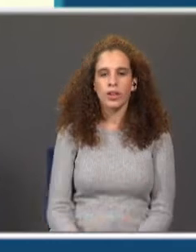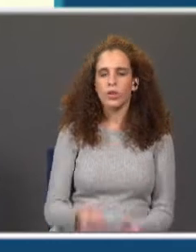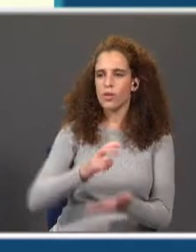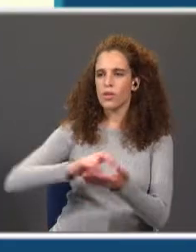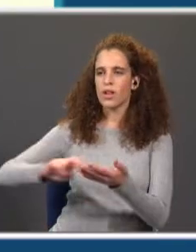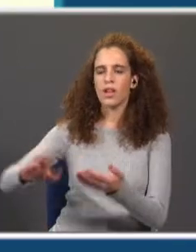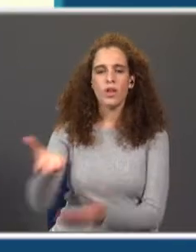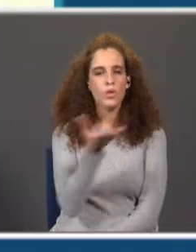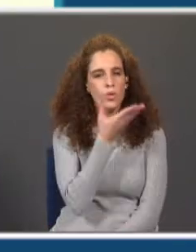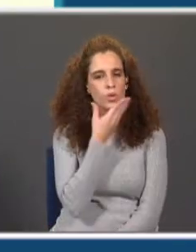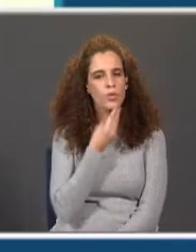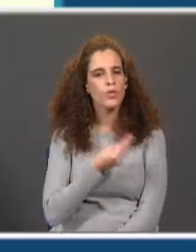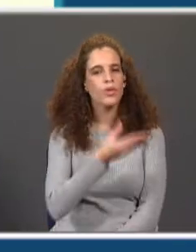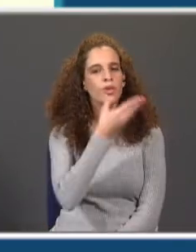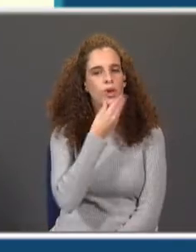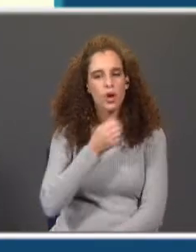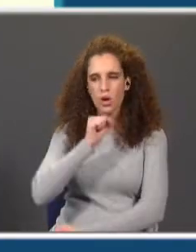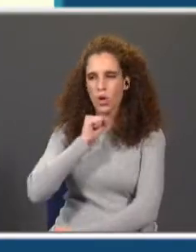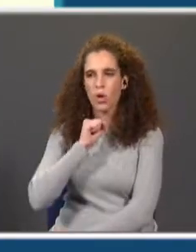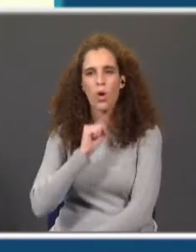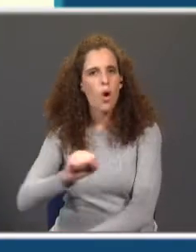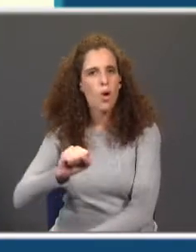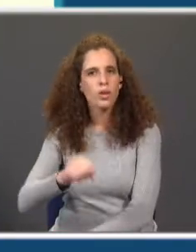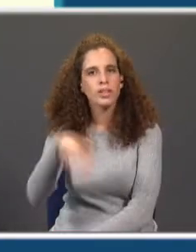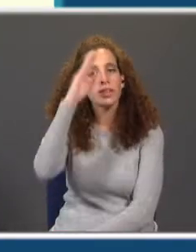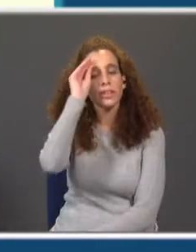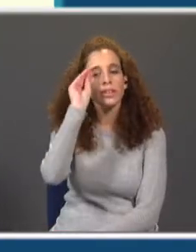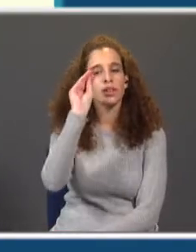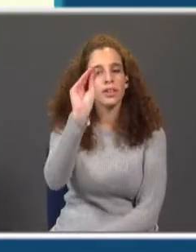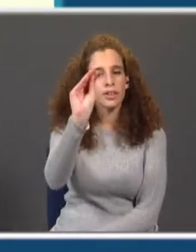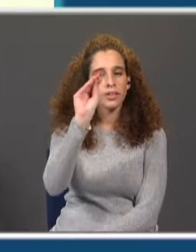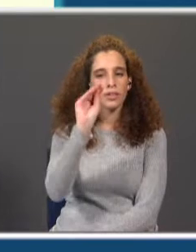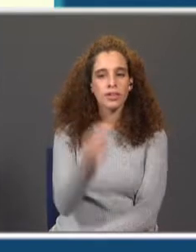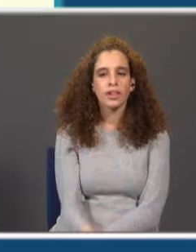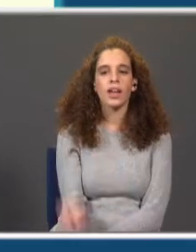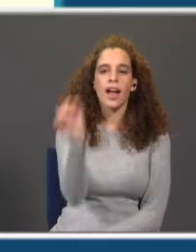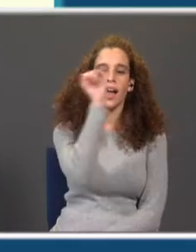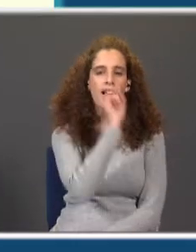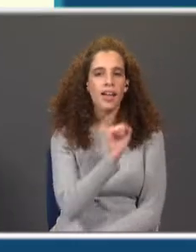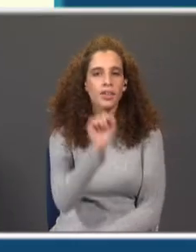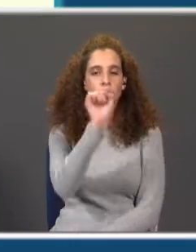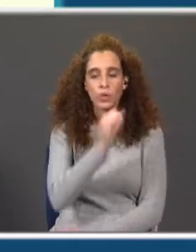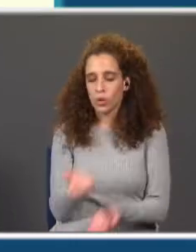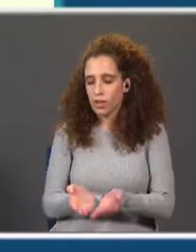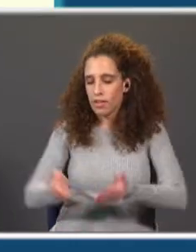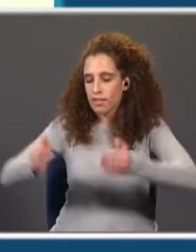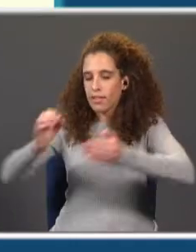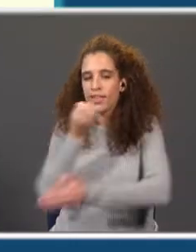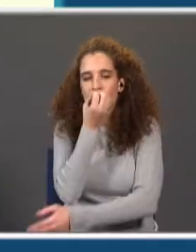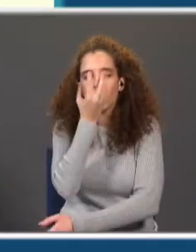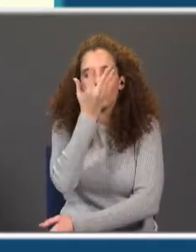Contornei os velhos, contras e conselhos, cantos e canteiros